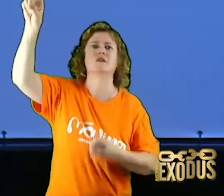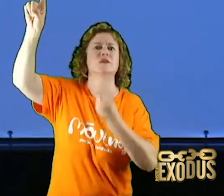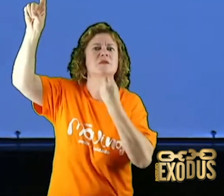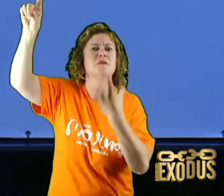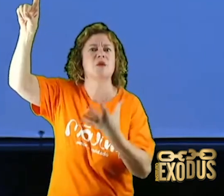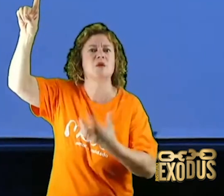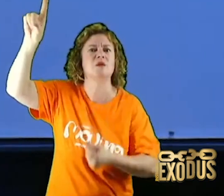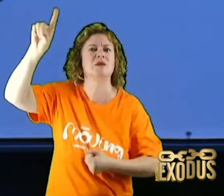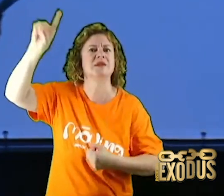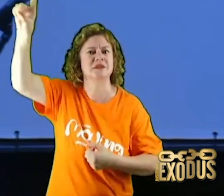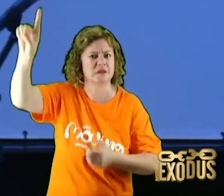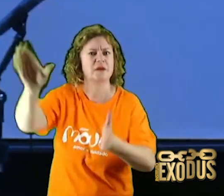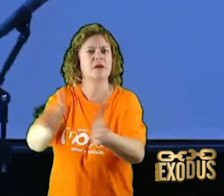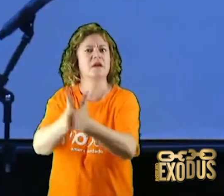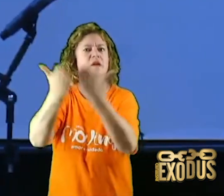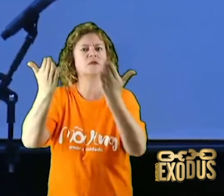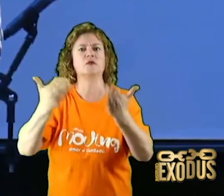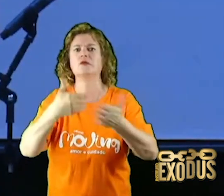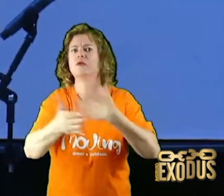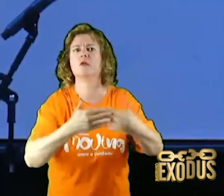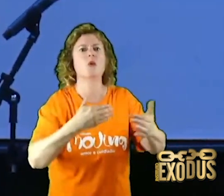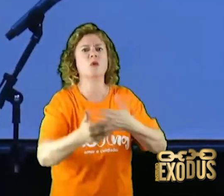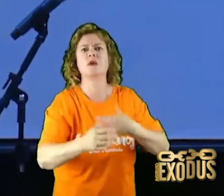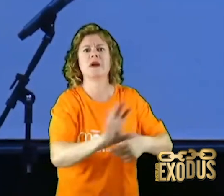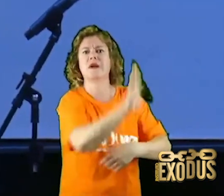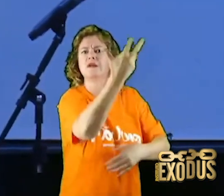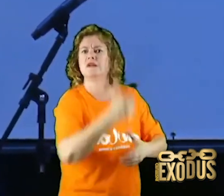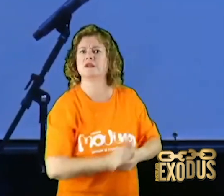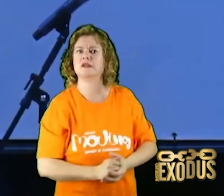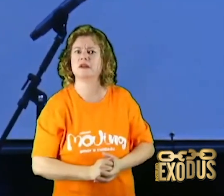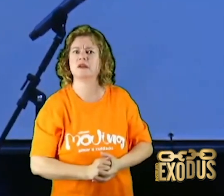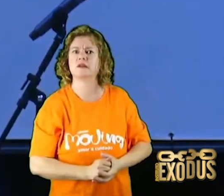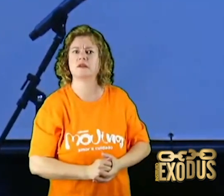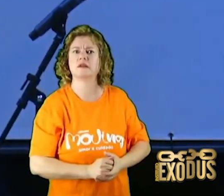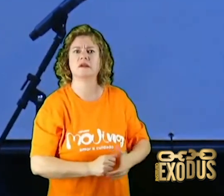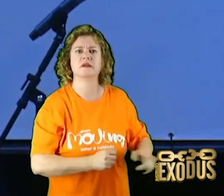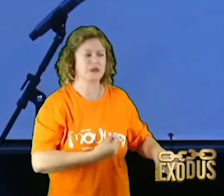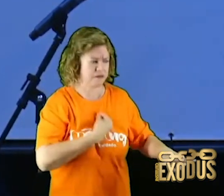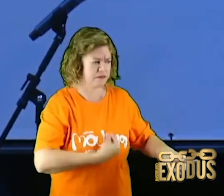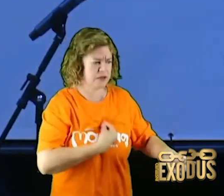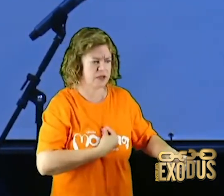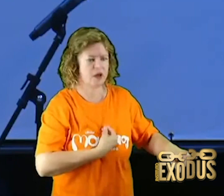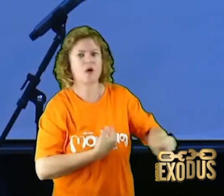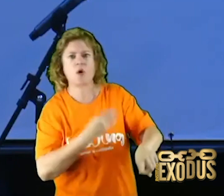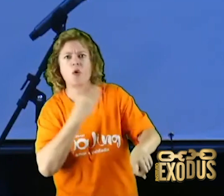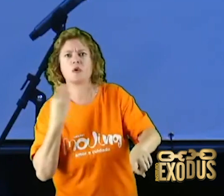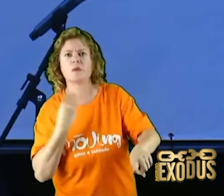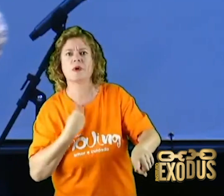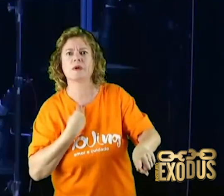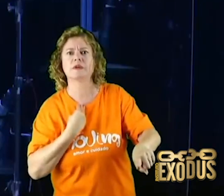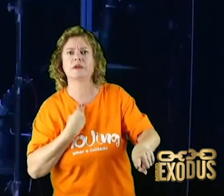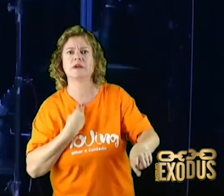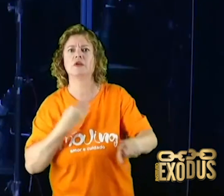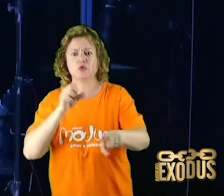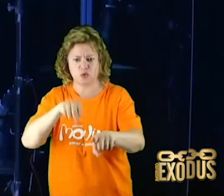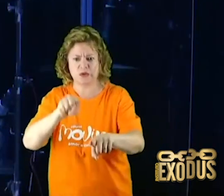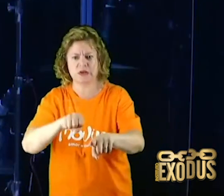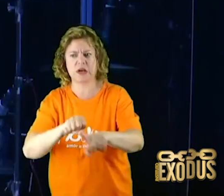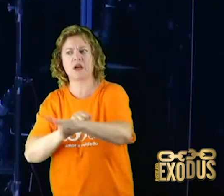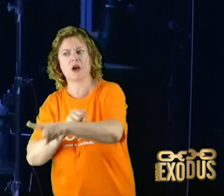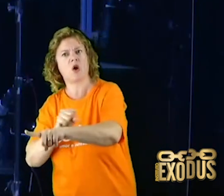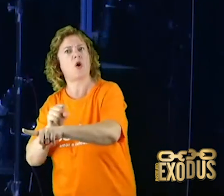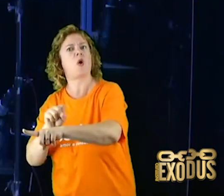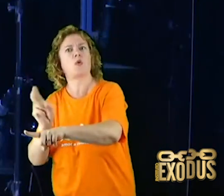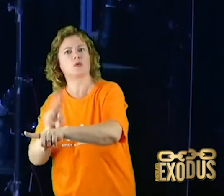disposição da gente, mesmo que ele diga não para a gente. Então o fato dele dizer não para